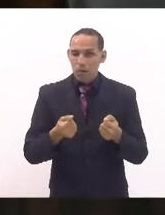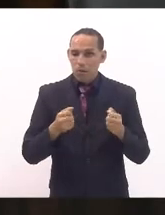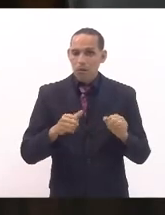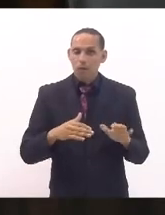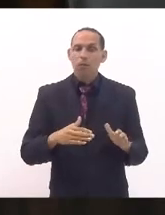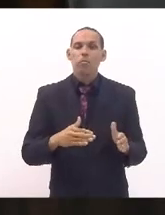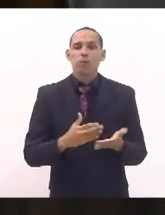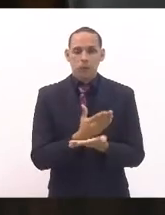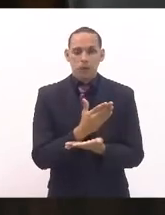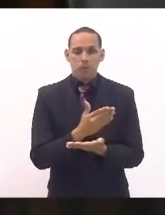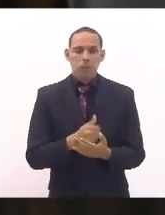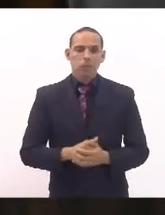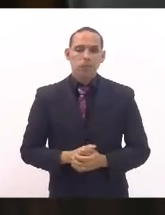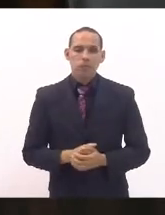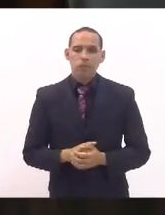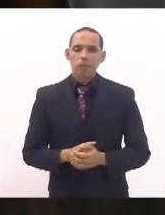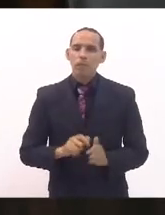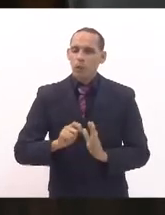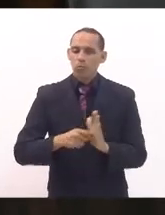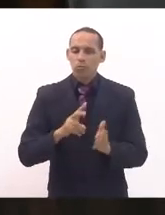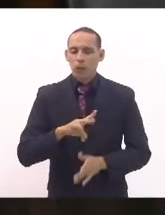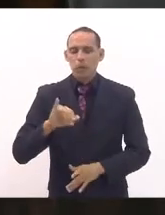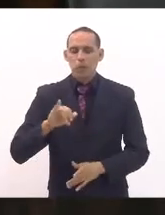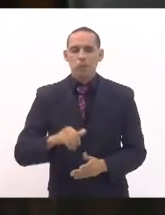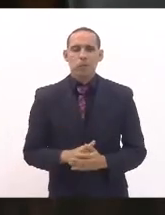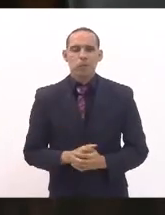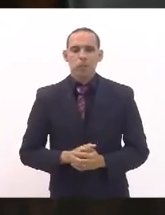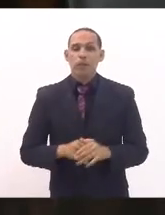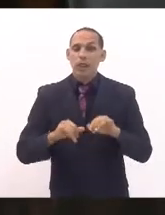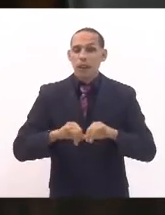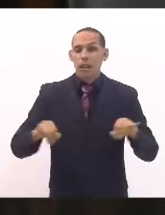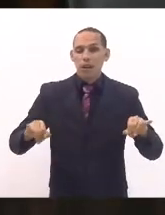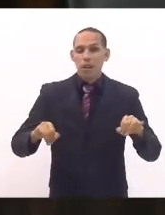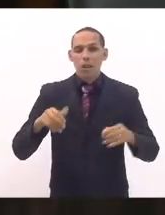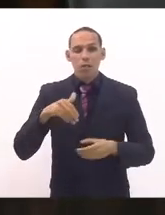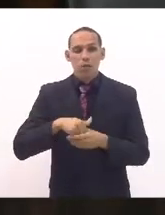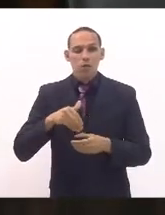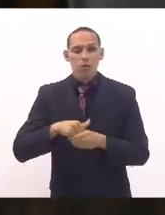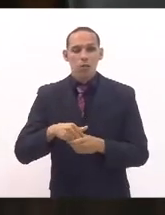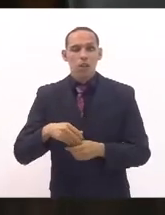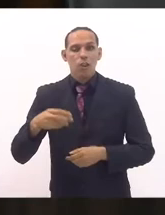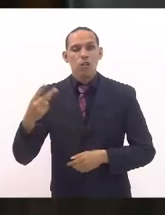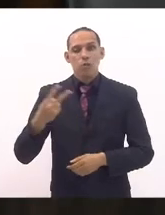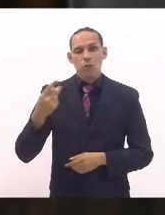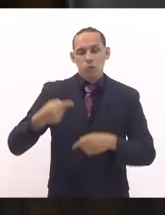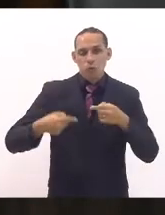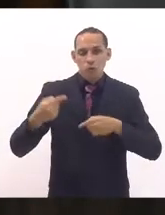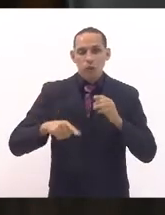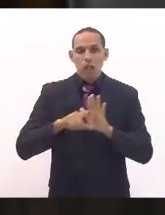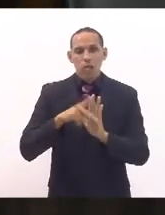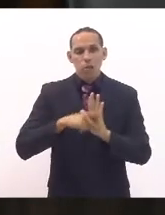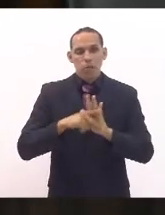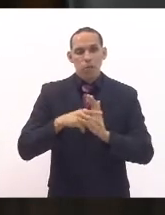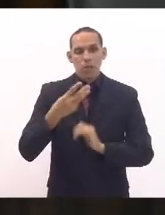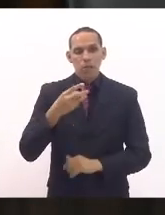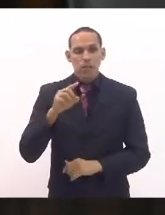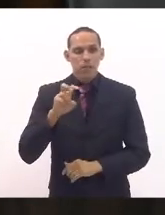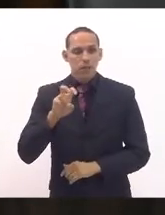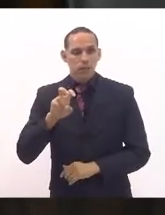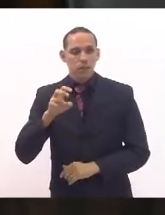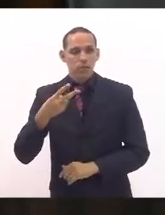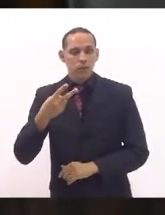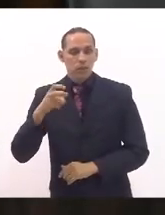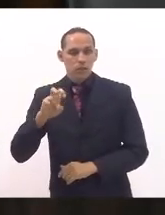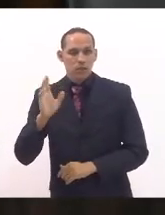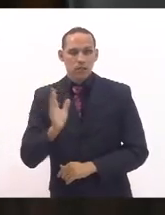estão. Aprovado, vai autógrafo. Anuncio, em votação, em segunda discussão, projeto de lei número 3.525,